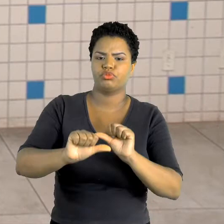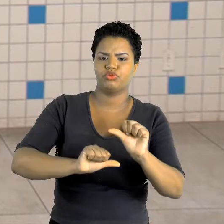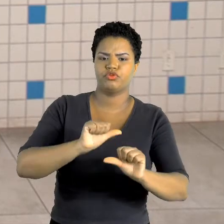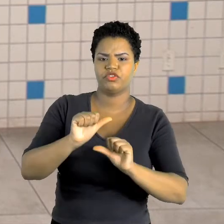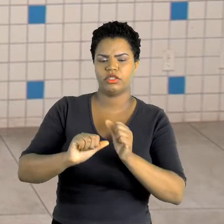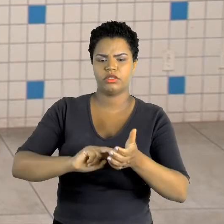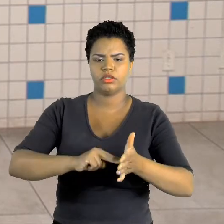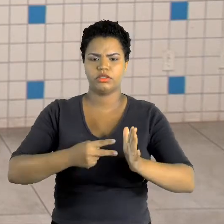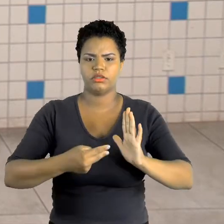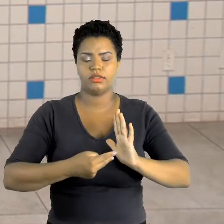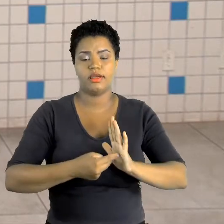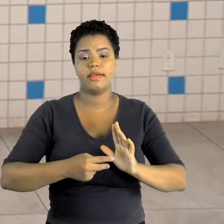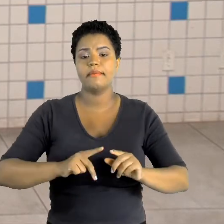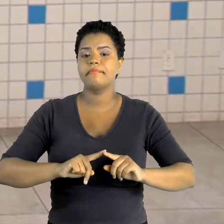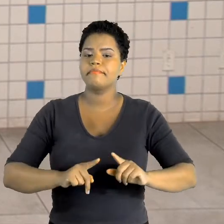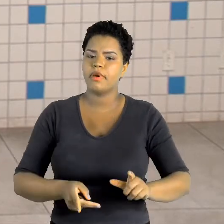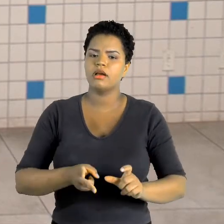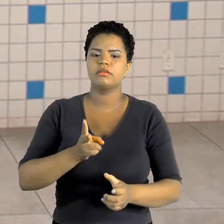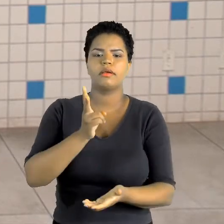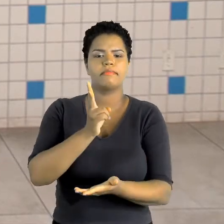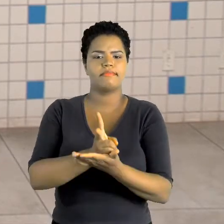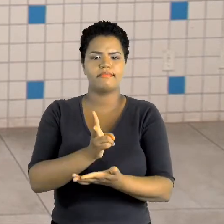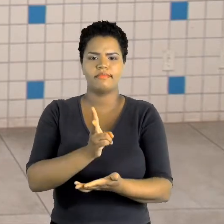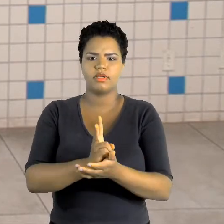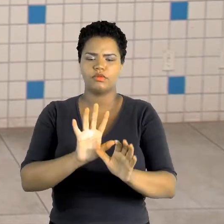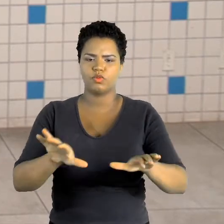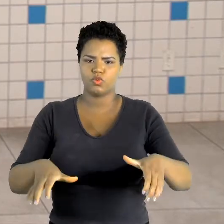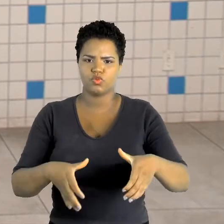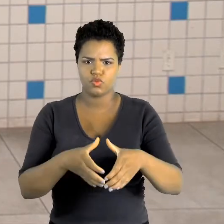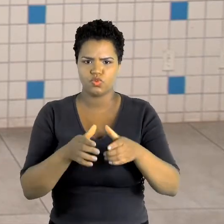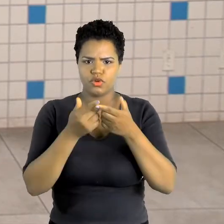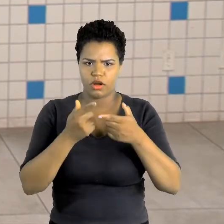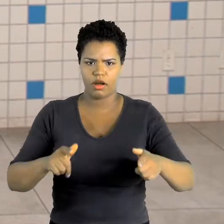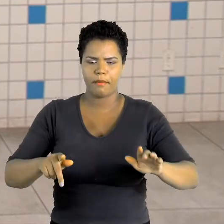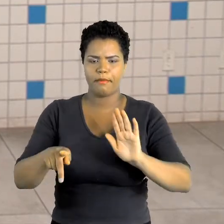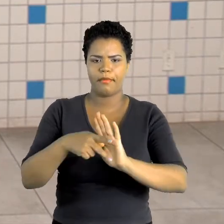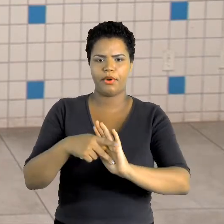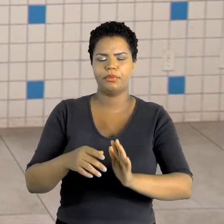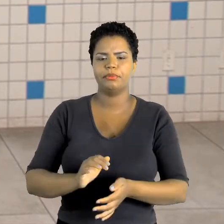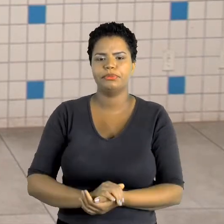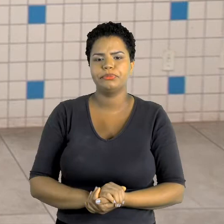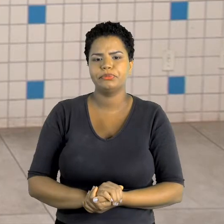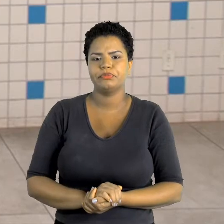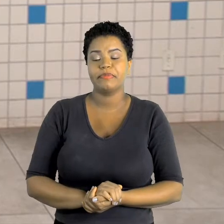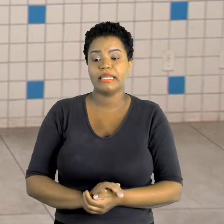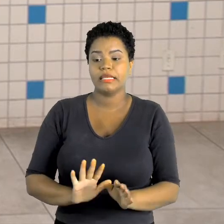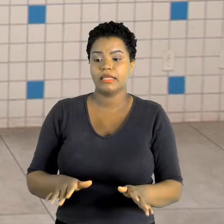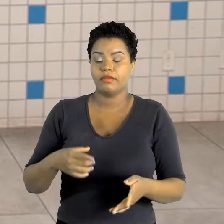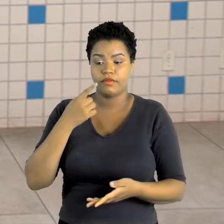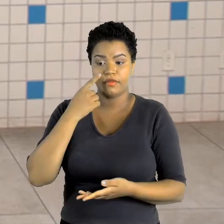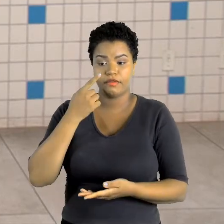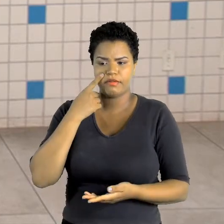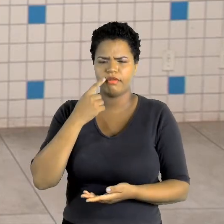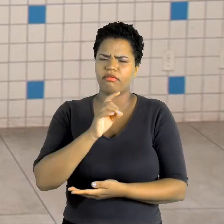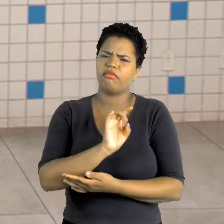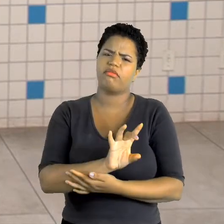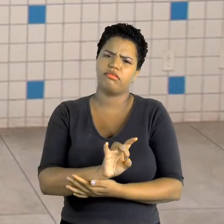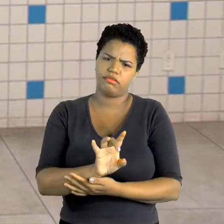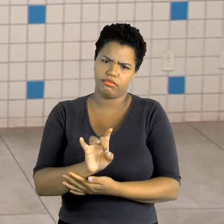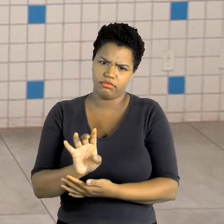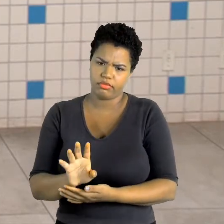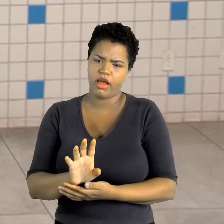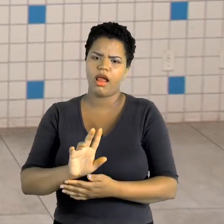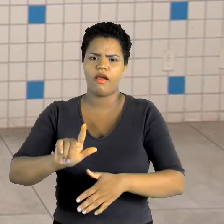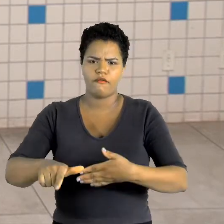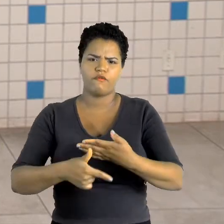sentido, mas geralmente mantêm a classe gramatical a que pertence. E aí a gente vai ver aqui cada um deles, qual que é a função